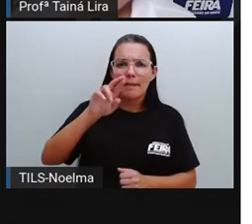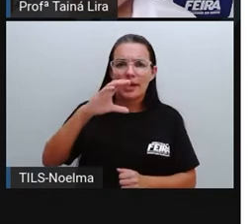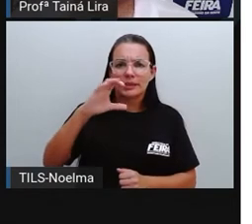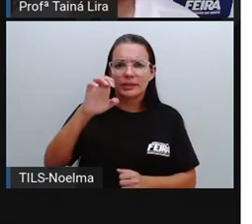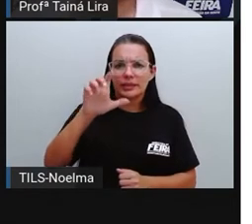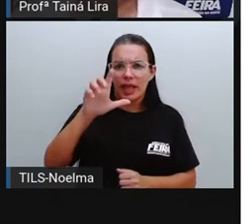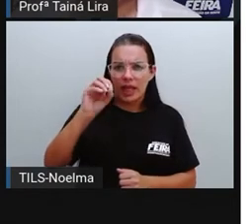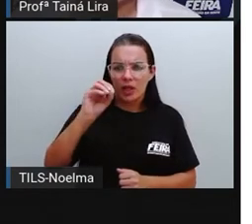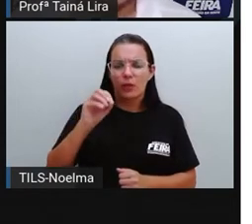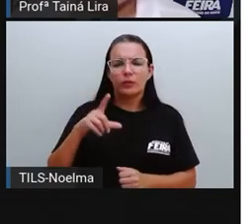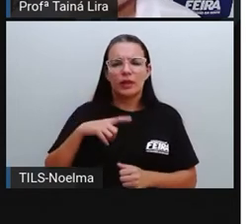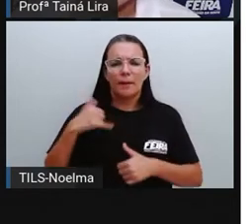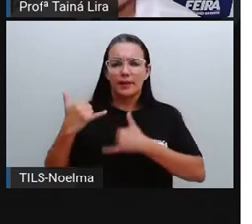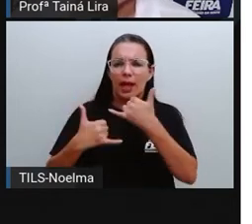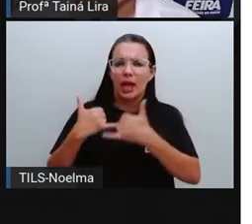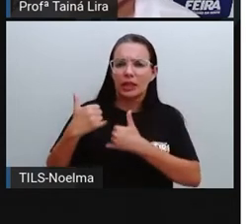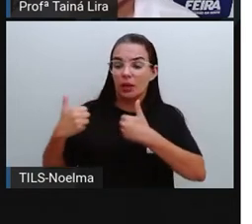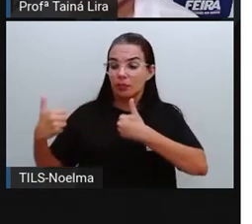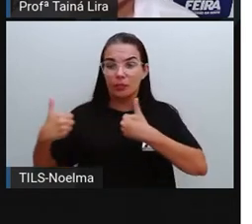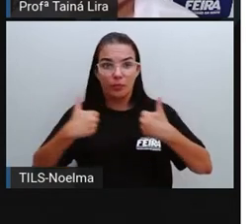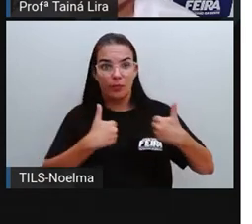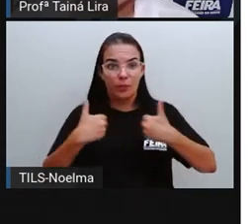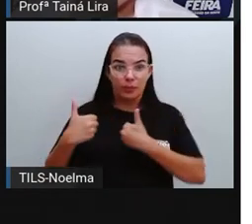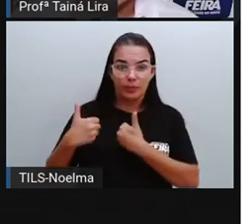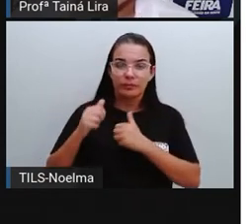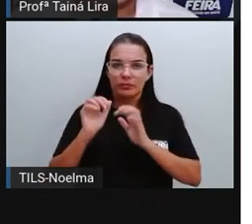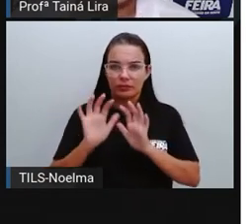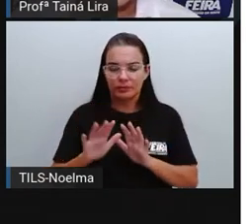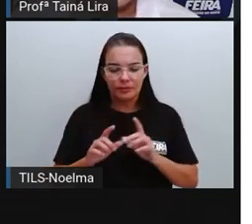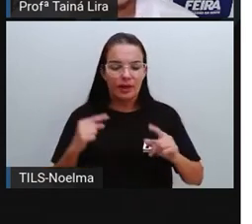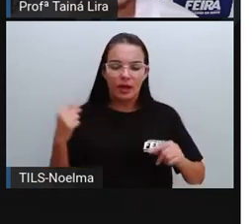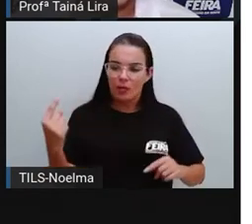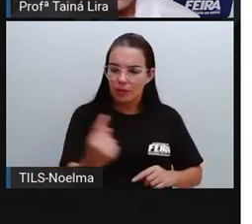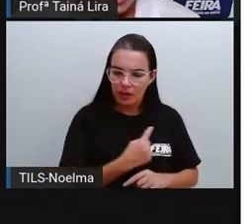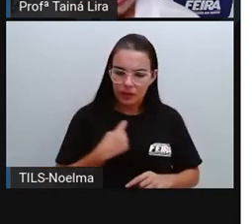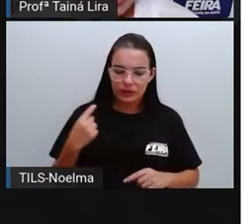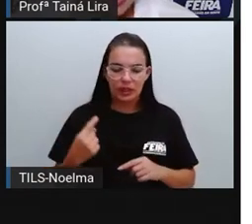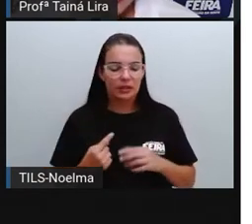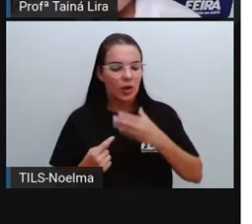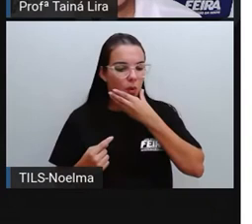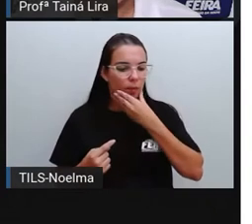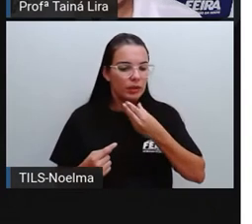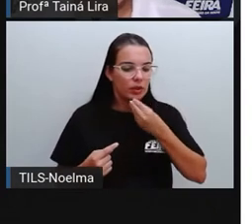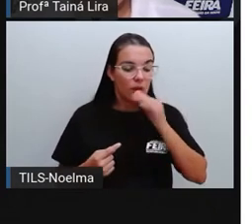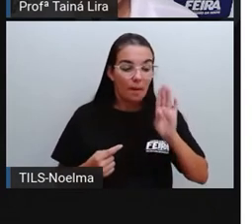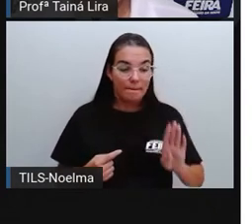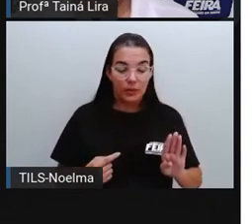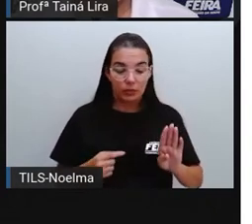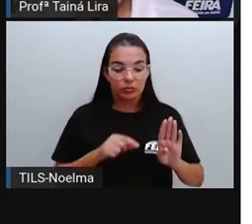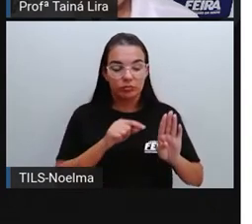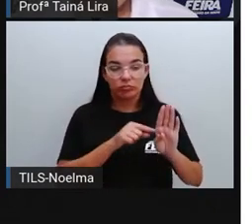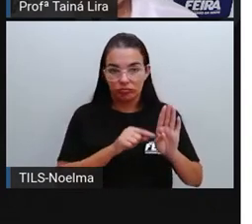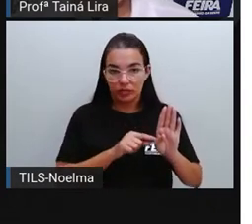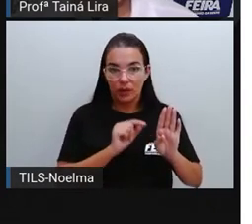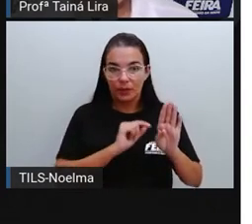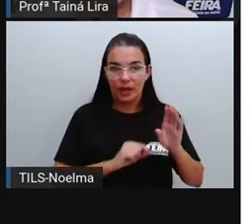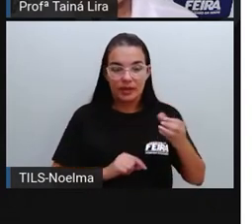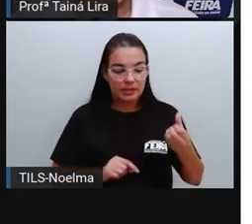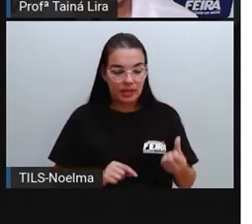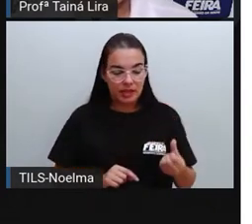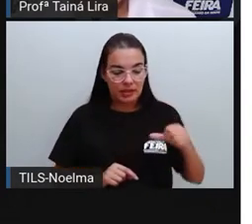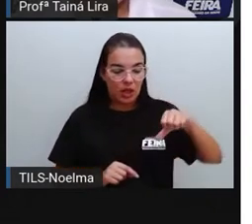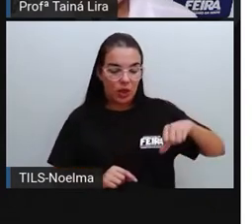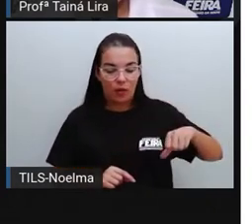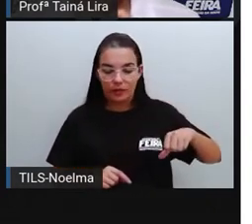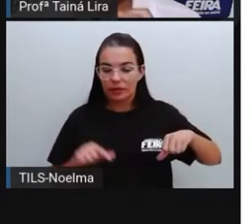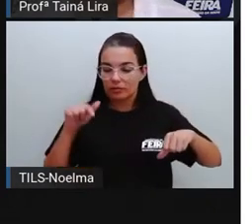batalha. Em uma rodada, Bruno tirou as cartas 6 e 9 e Marcelo tirou as cartas 7